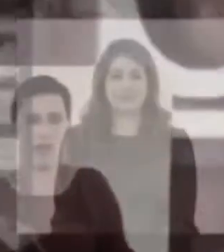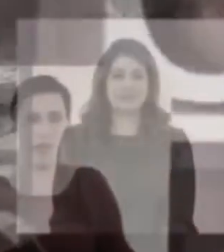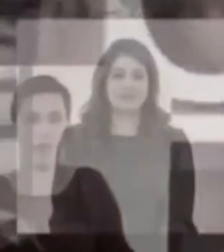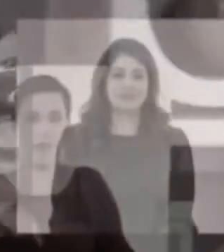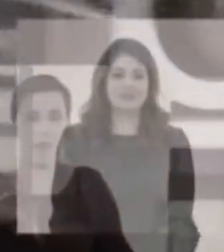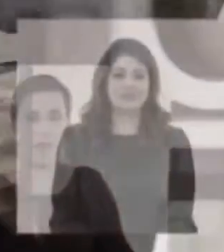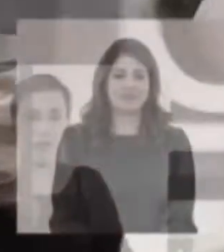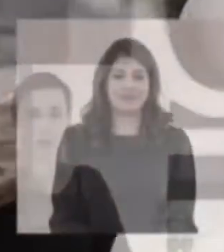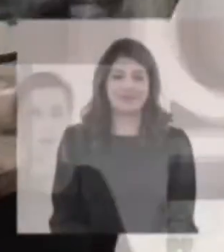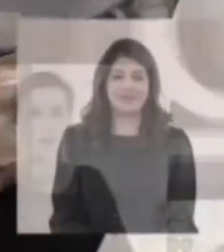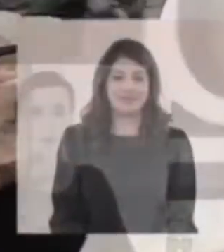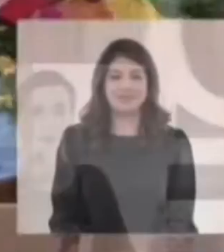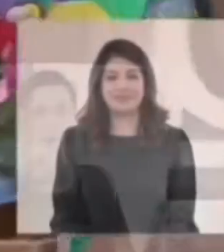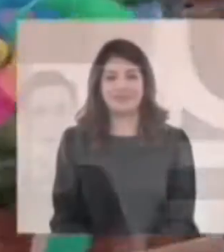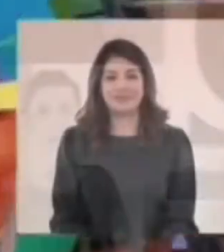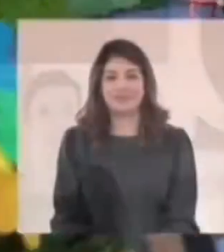a